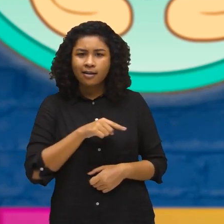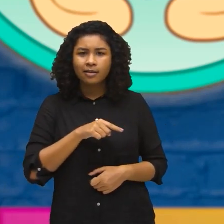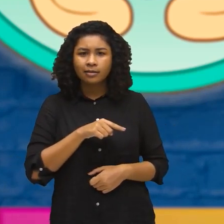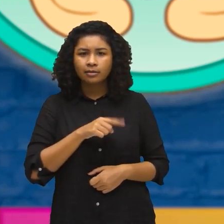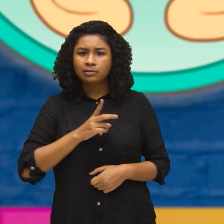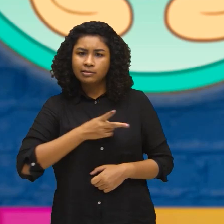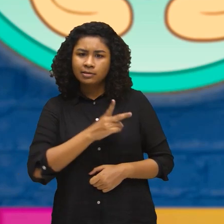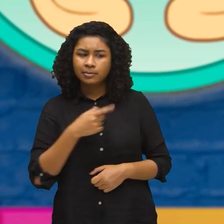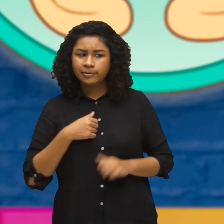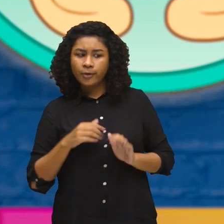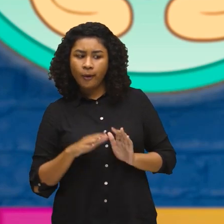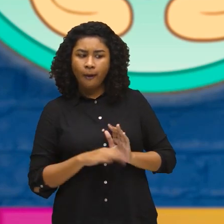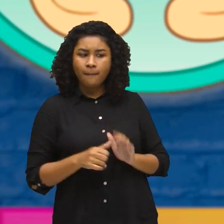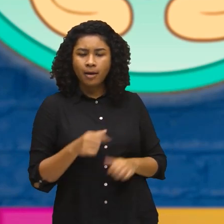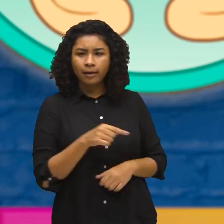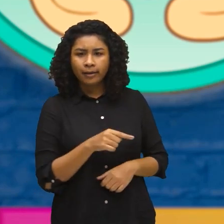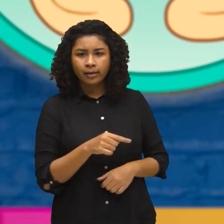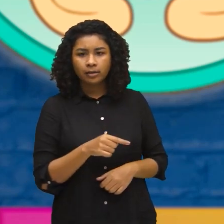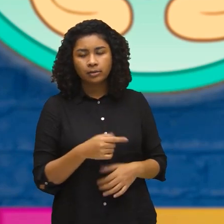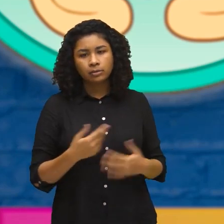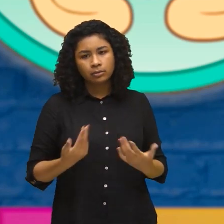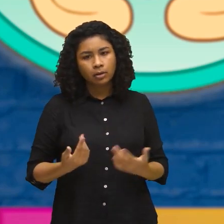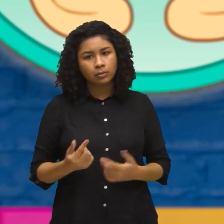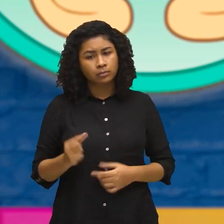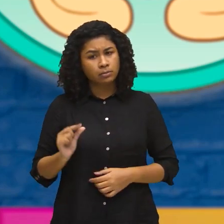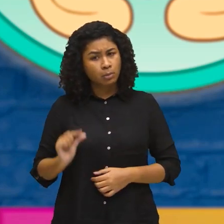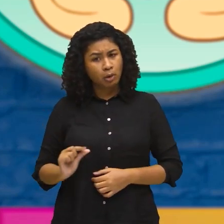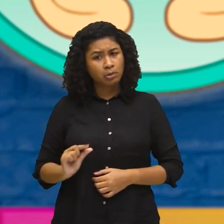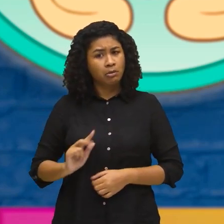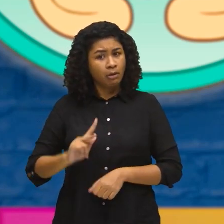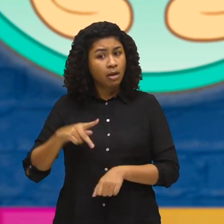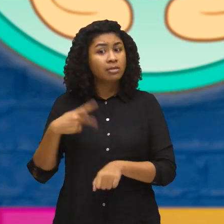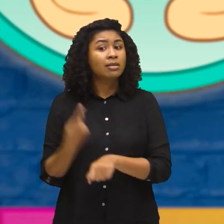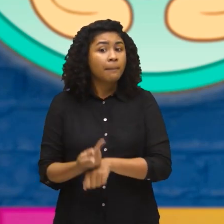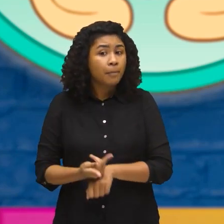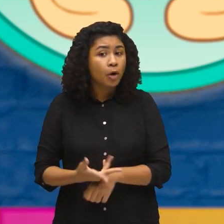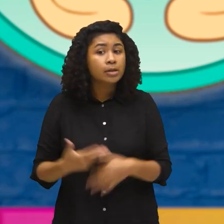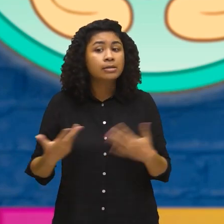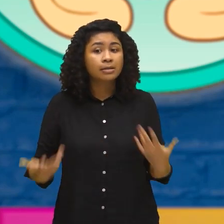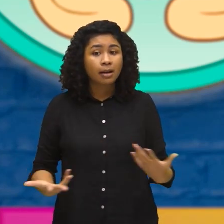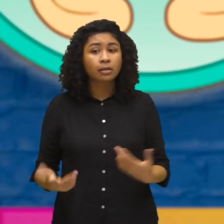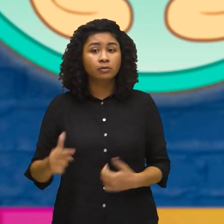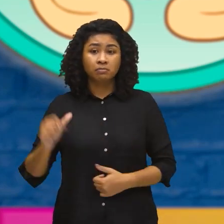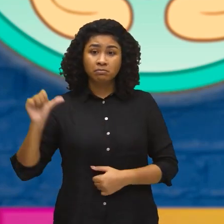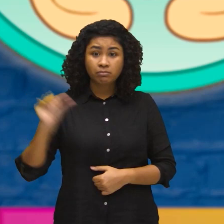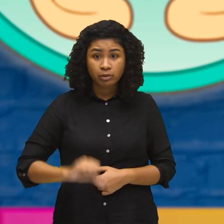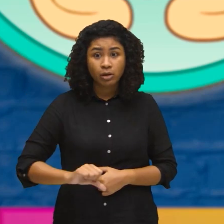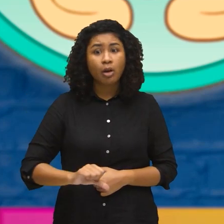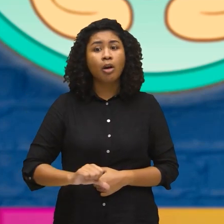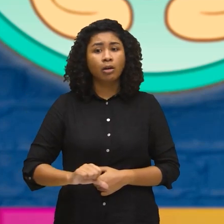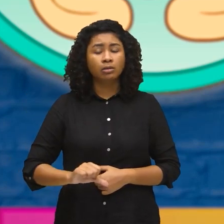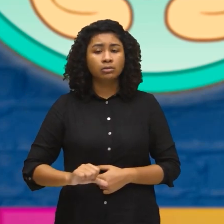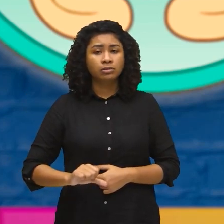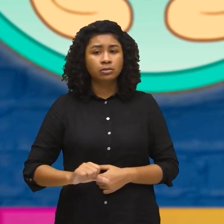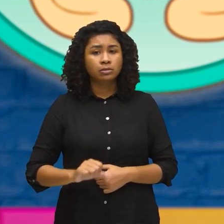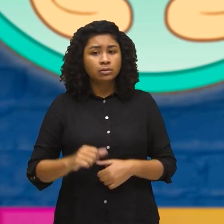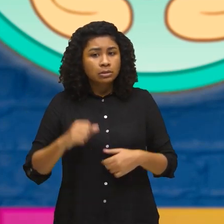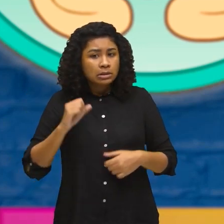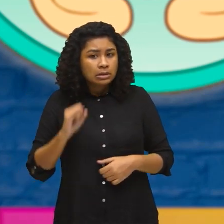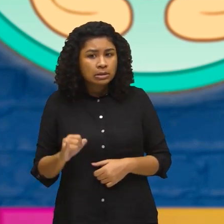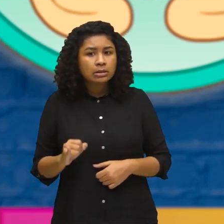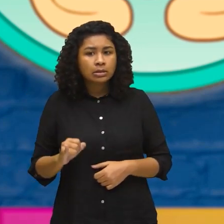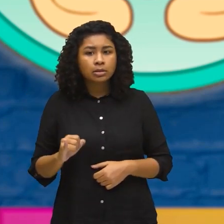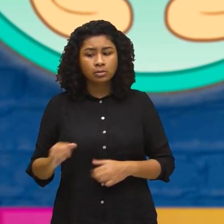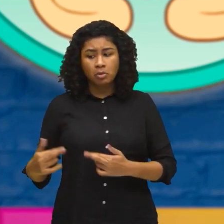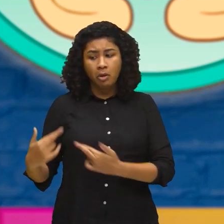alguma coisinha dele. Começa com pequenininho, mas depois, né? Se esse comportamento não for observado, não for